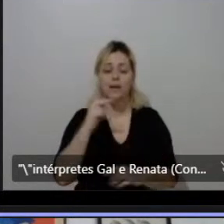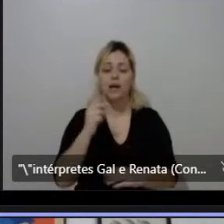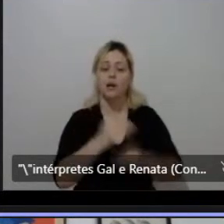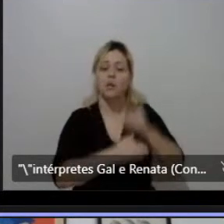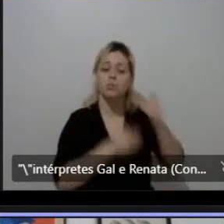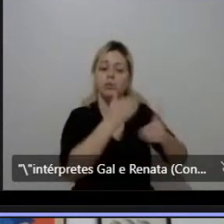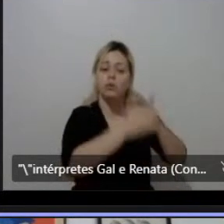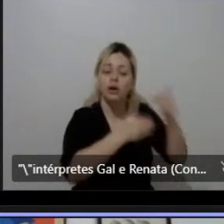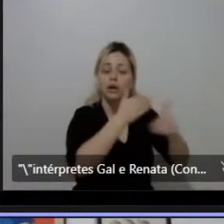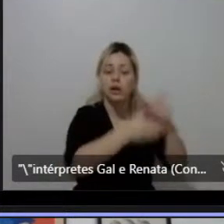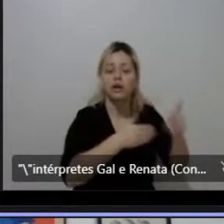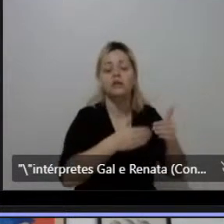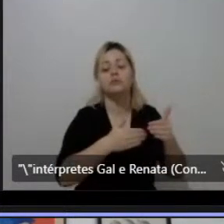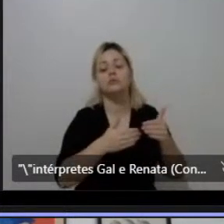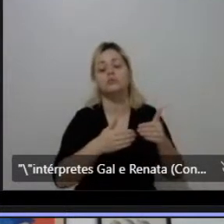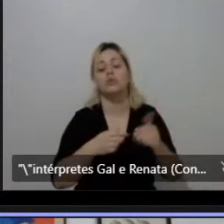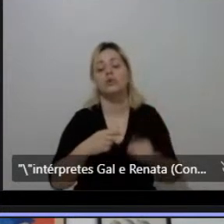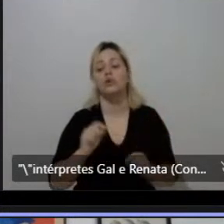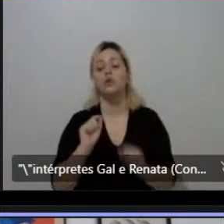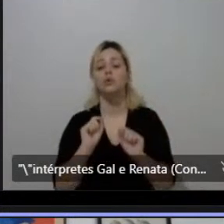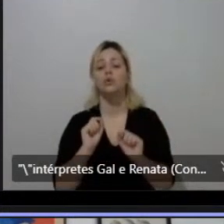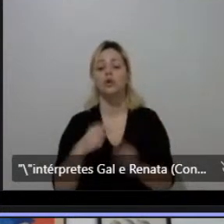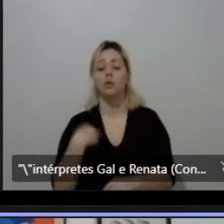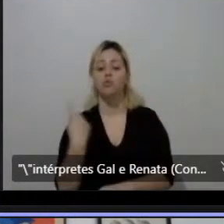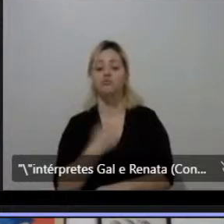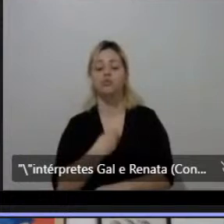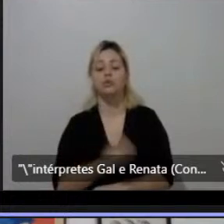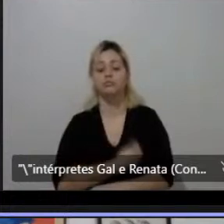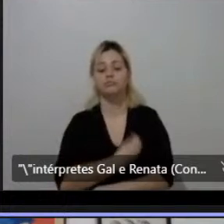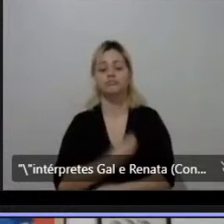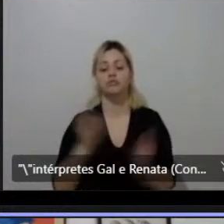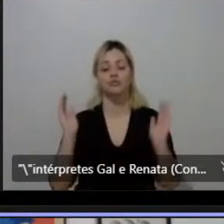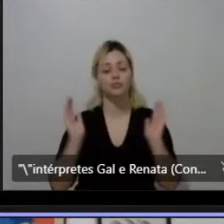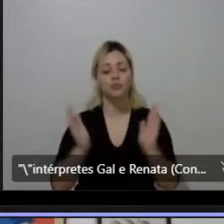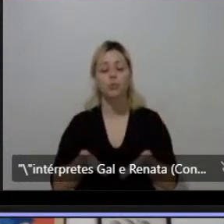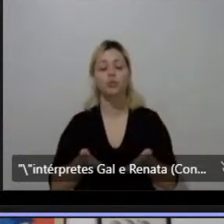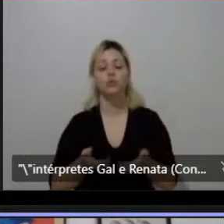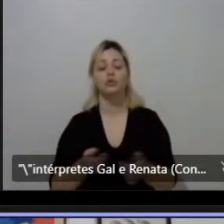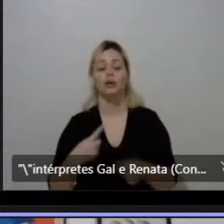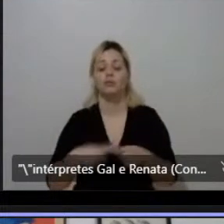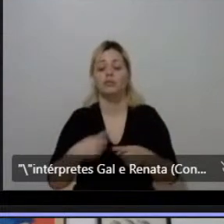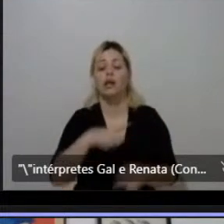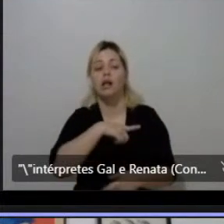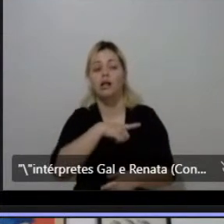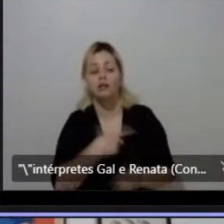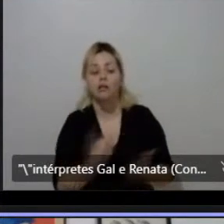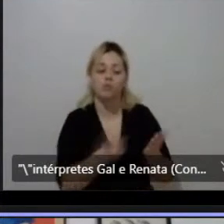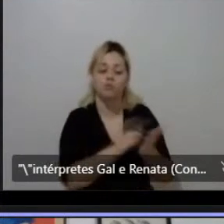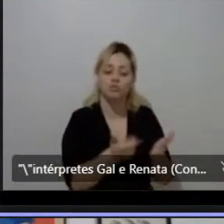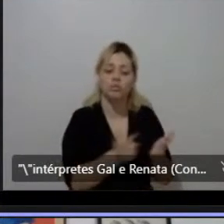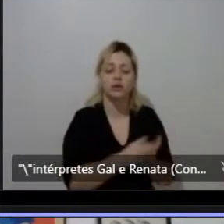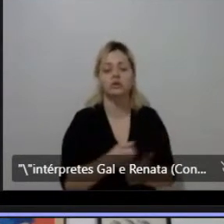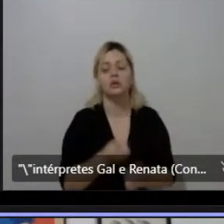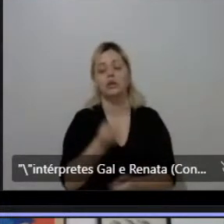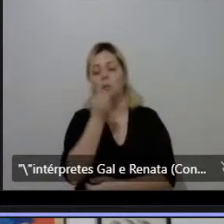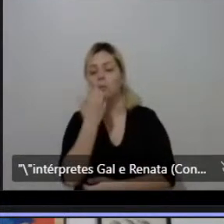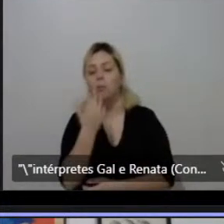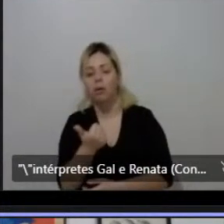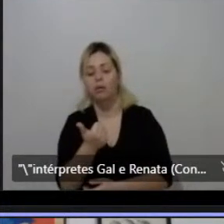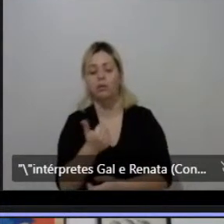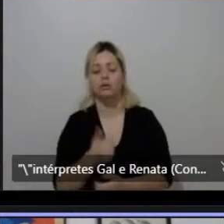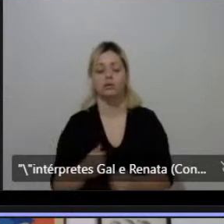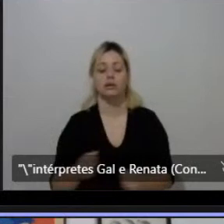né? E o que a gente está vivendo hoje, né, que é um recrudescimento, né, de uma agenda neoliberal, né, a partir